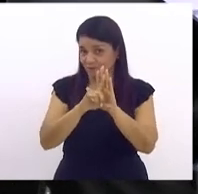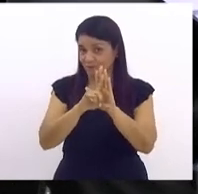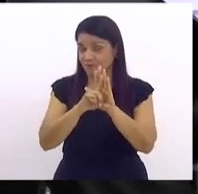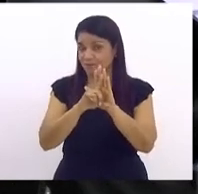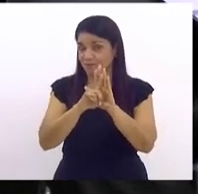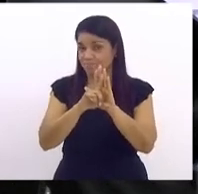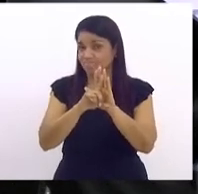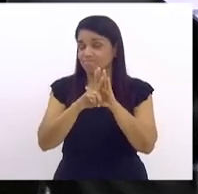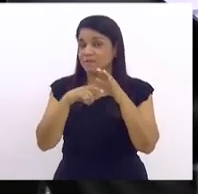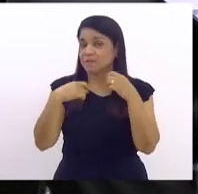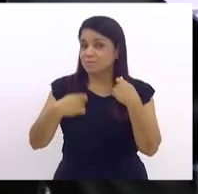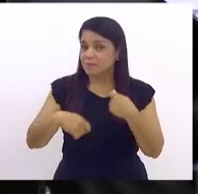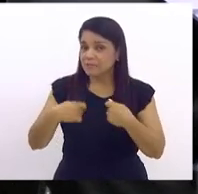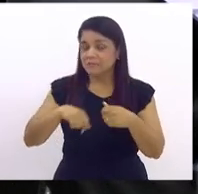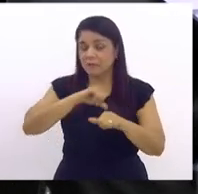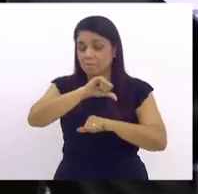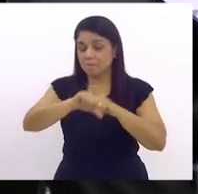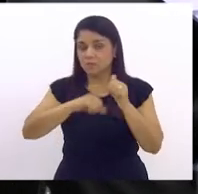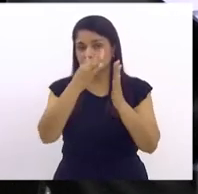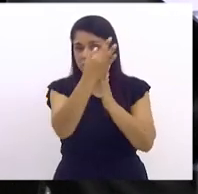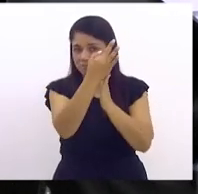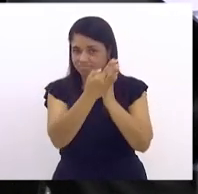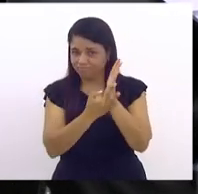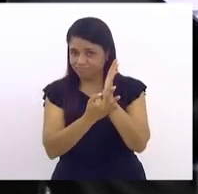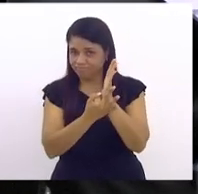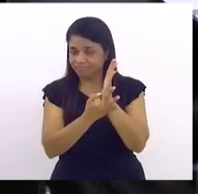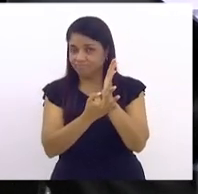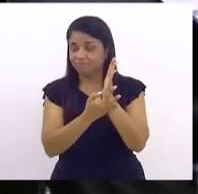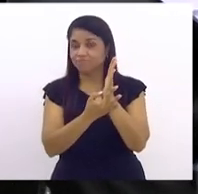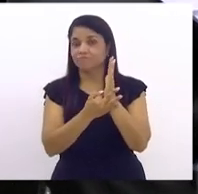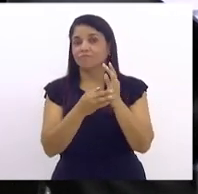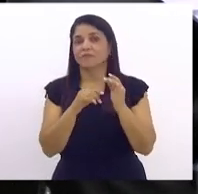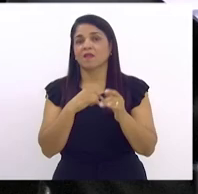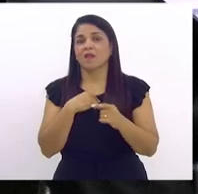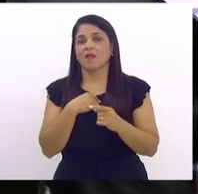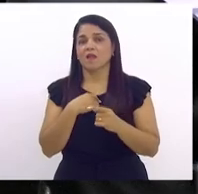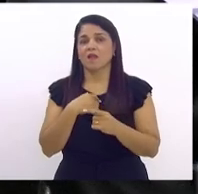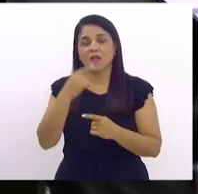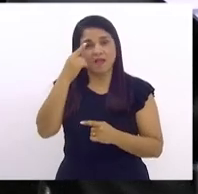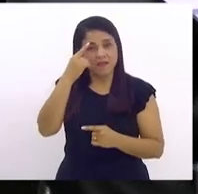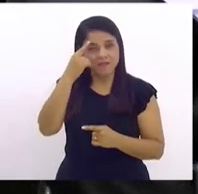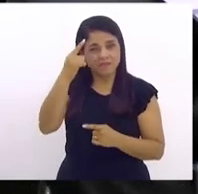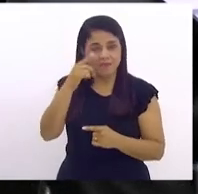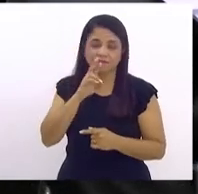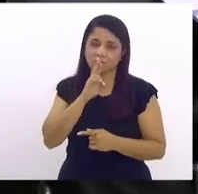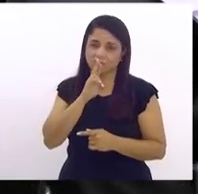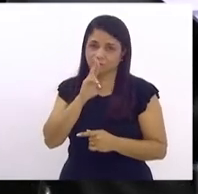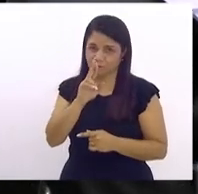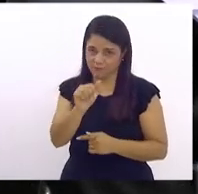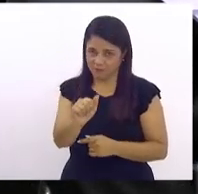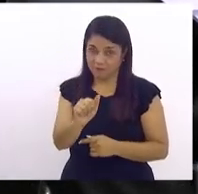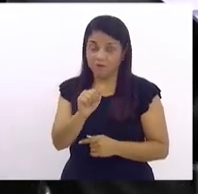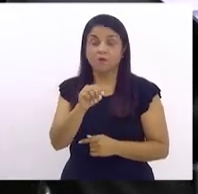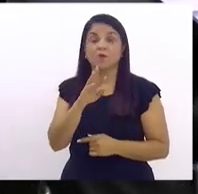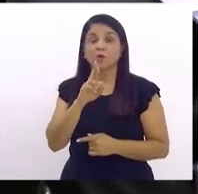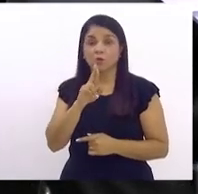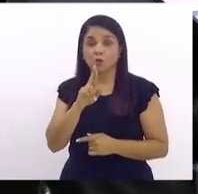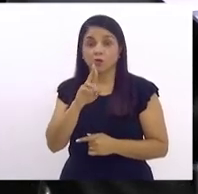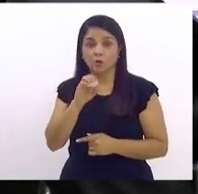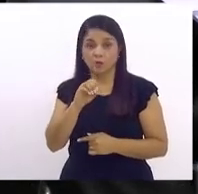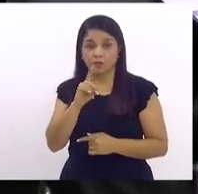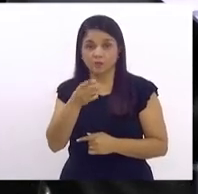tem que se mexer na redação. A intenção do deputado Rodrigo Bacelar foi